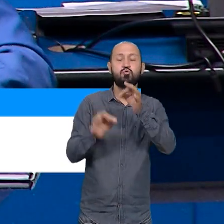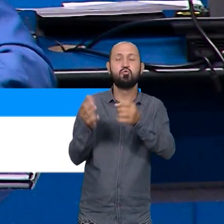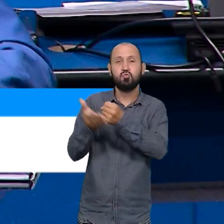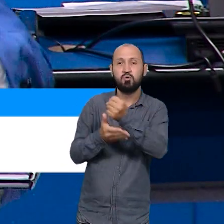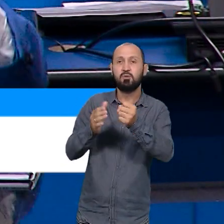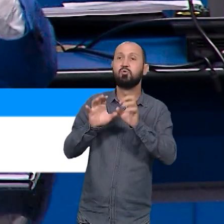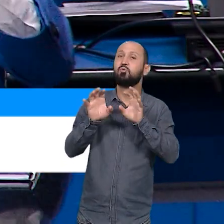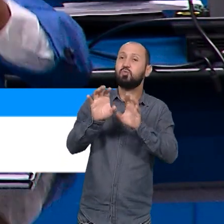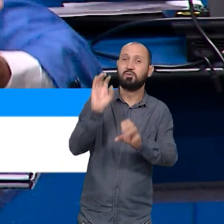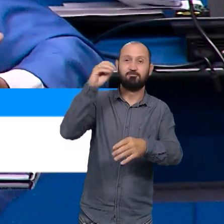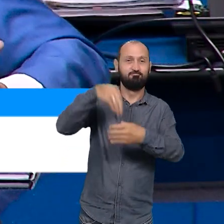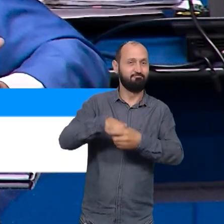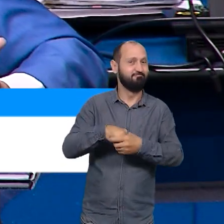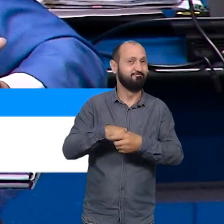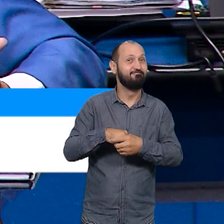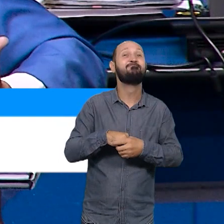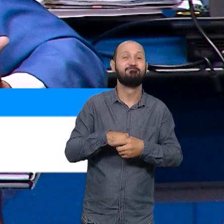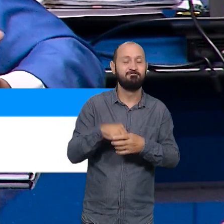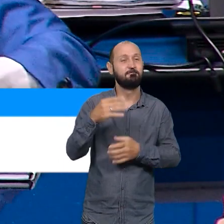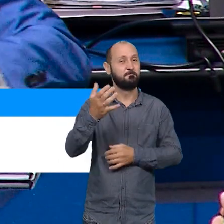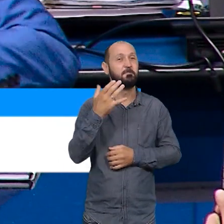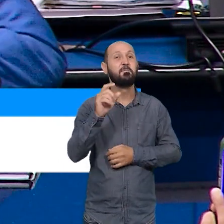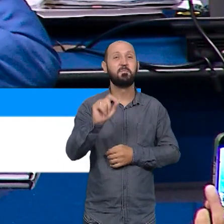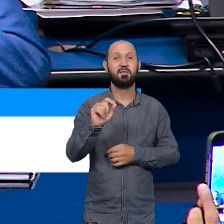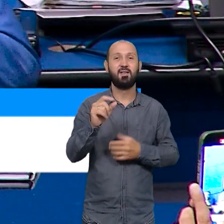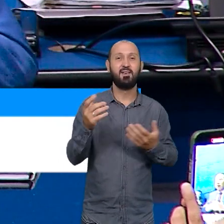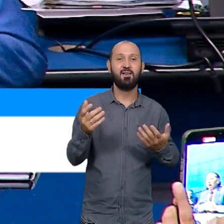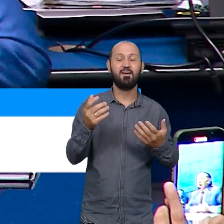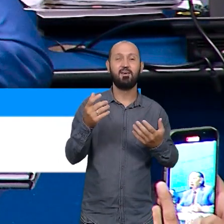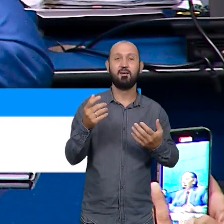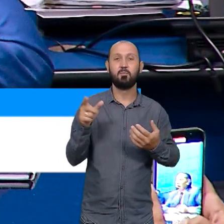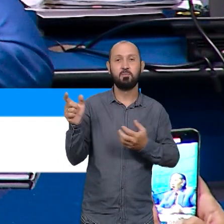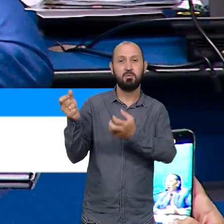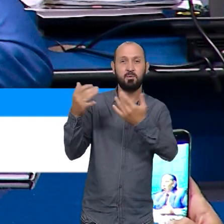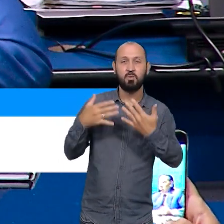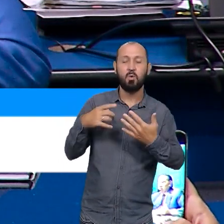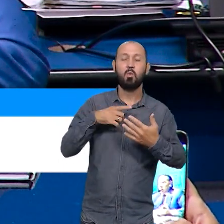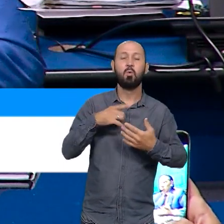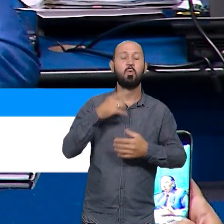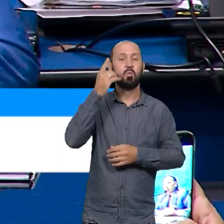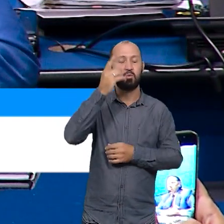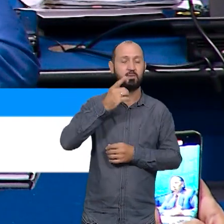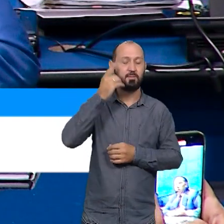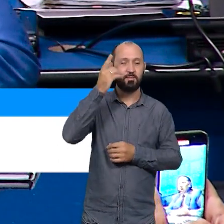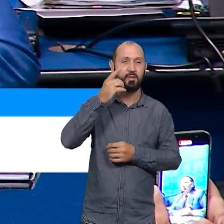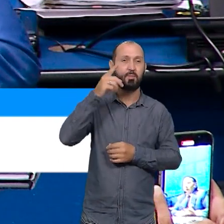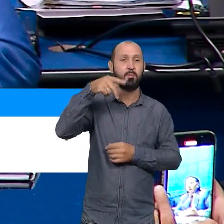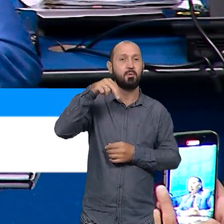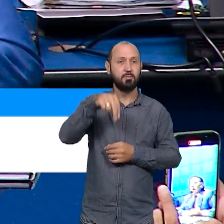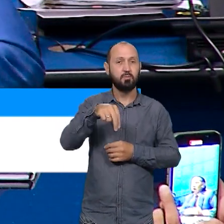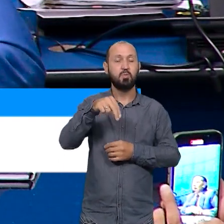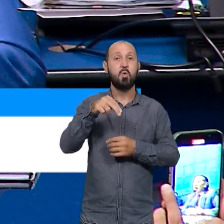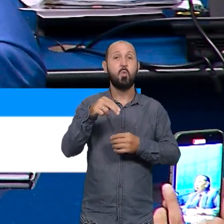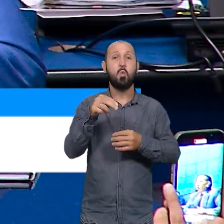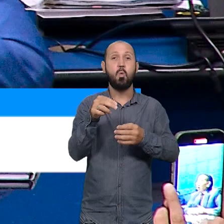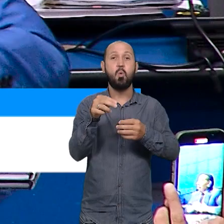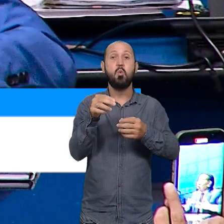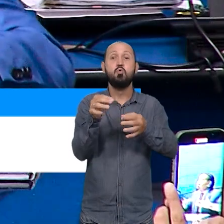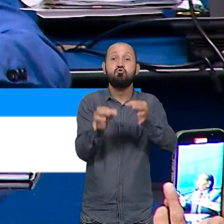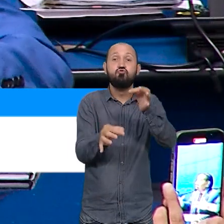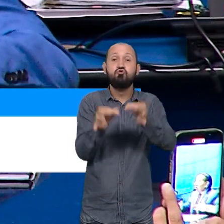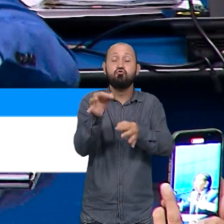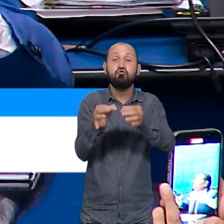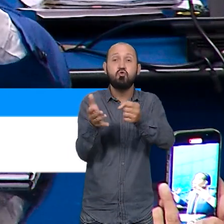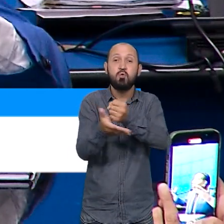o fundamento jurídico na forma. Então, eu quero aqui, como disse o deputado Pedro Oceano, defender o